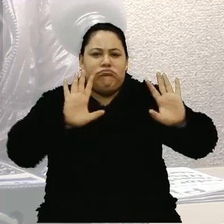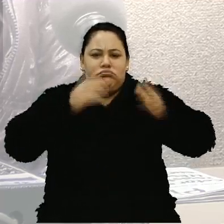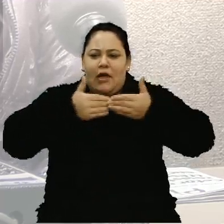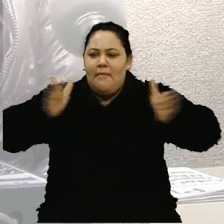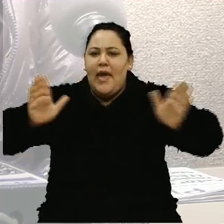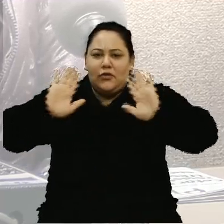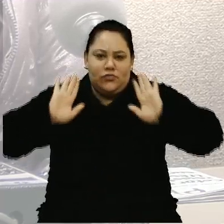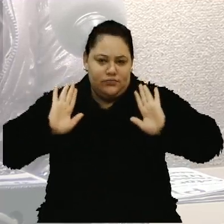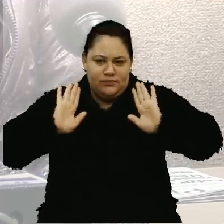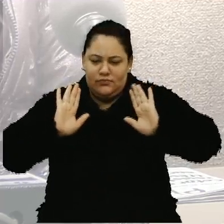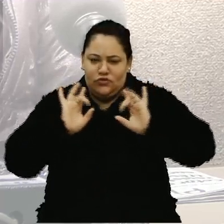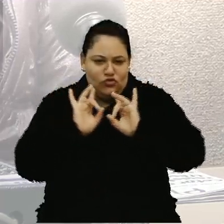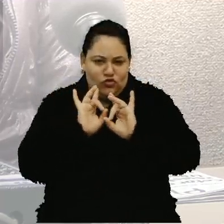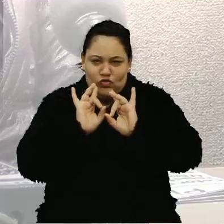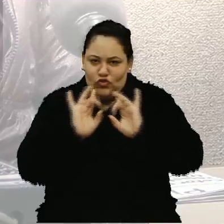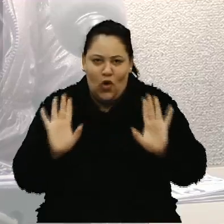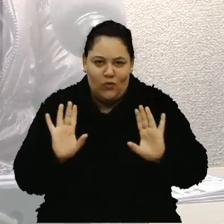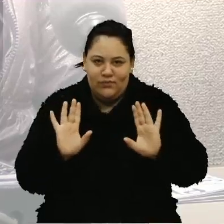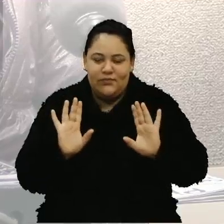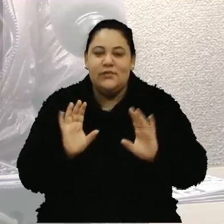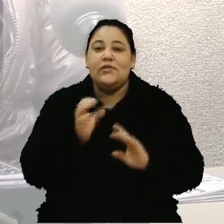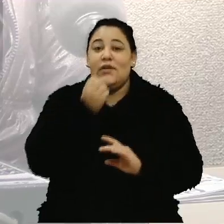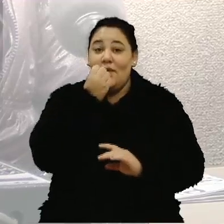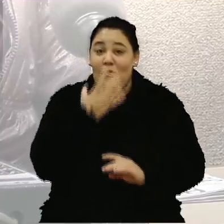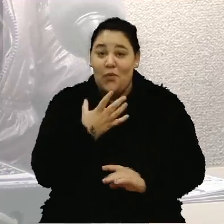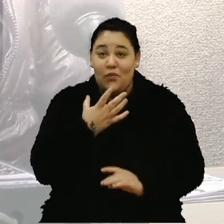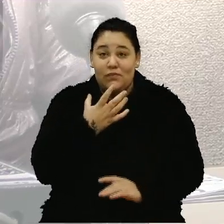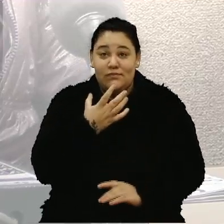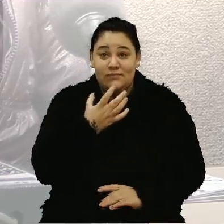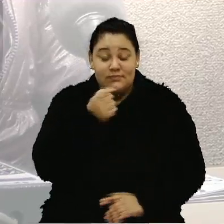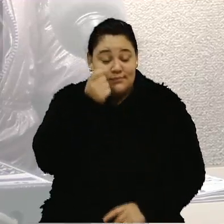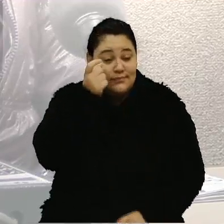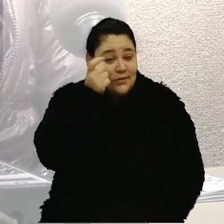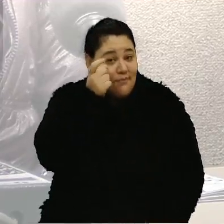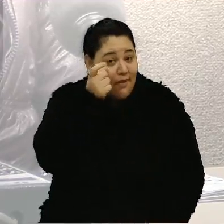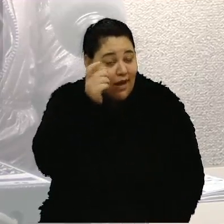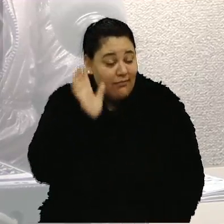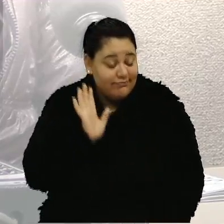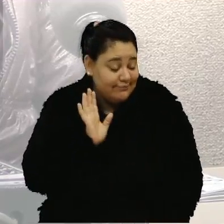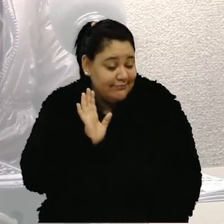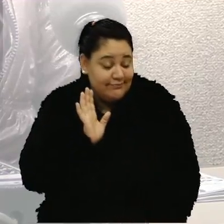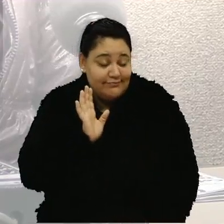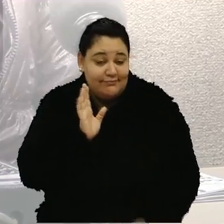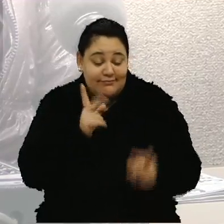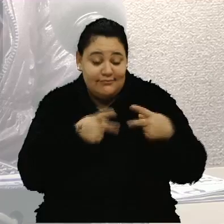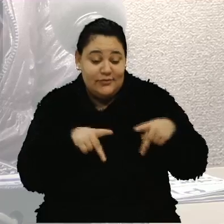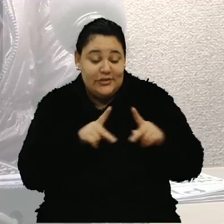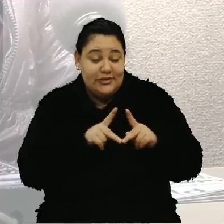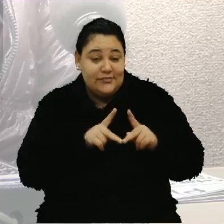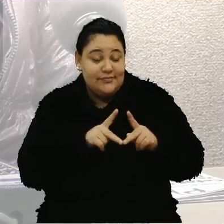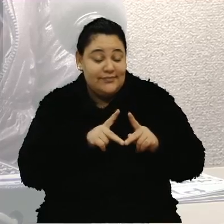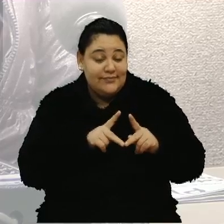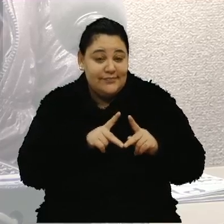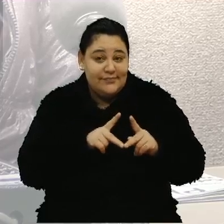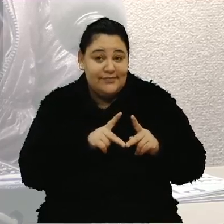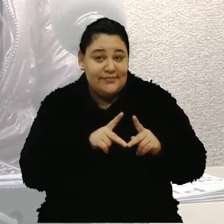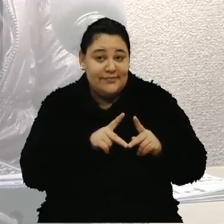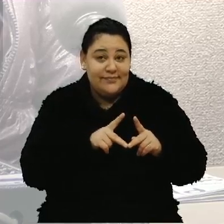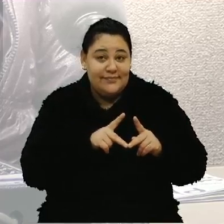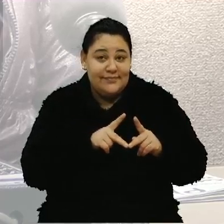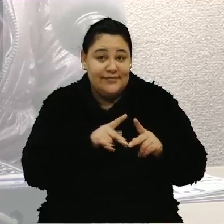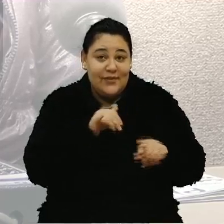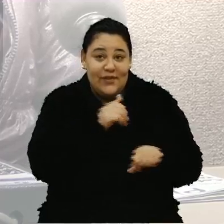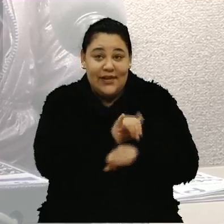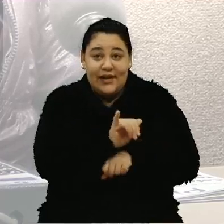só. Então, é bom mesmo que a gente abra os olhos da população caxiense. Não se deixe iludir pro canto